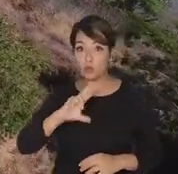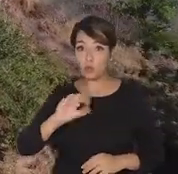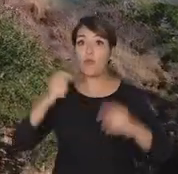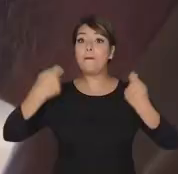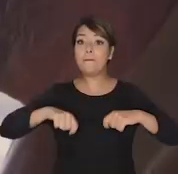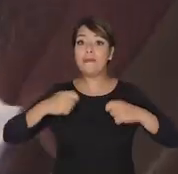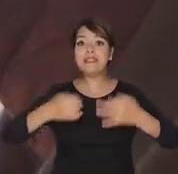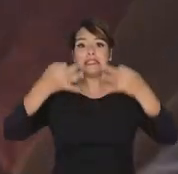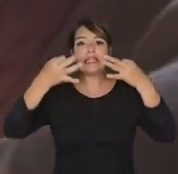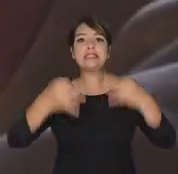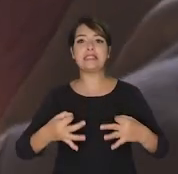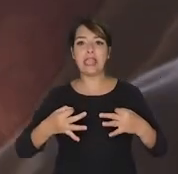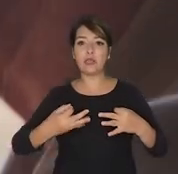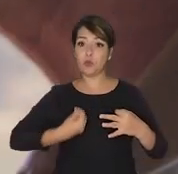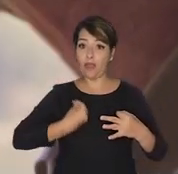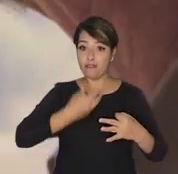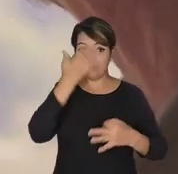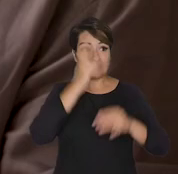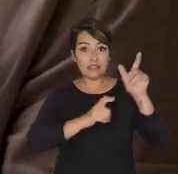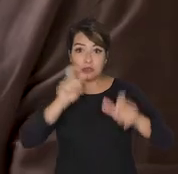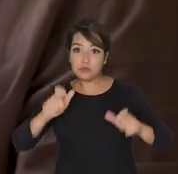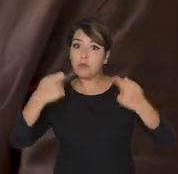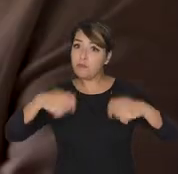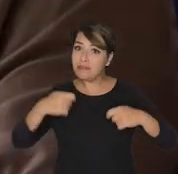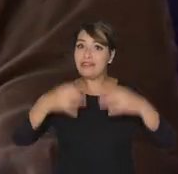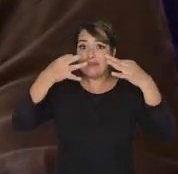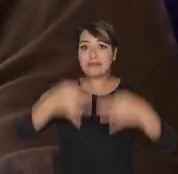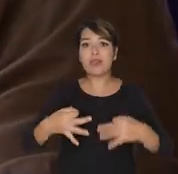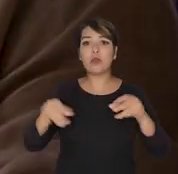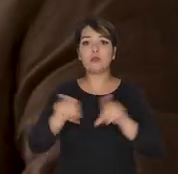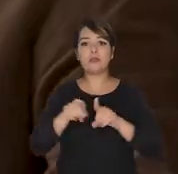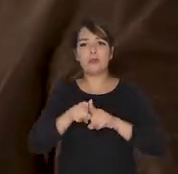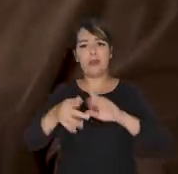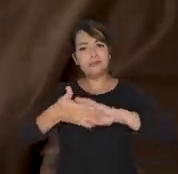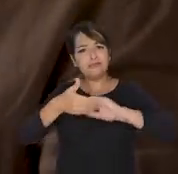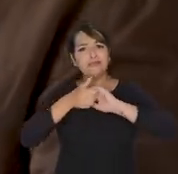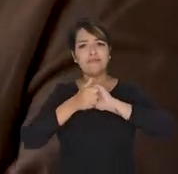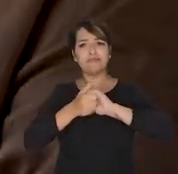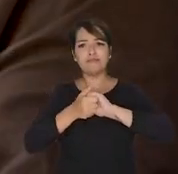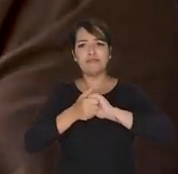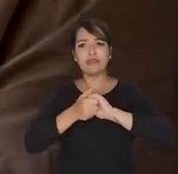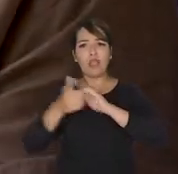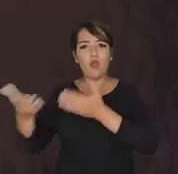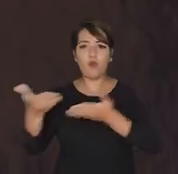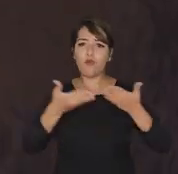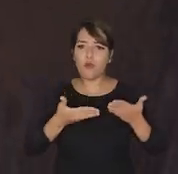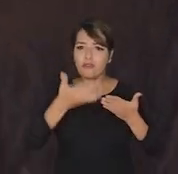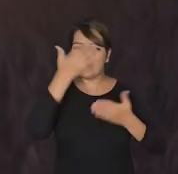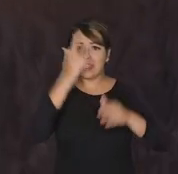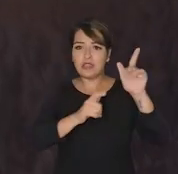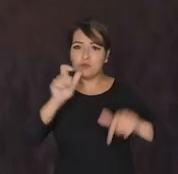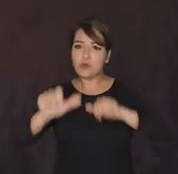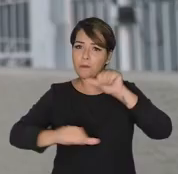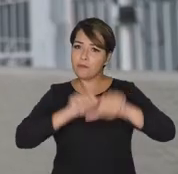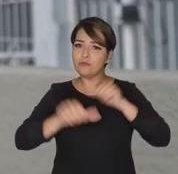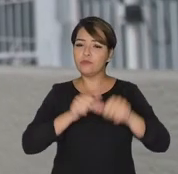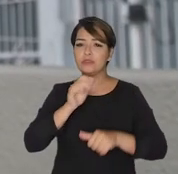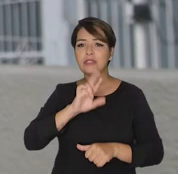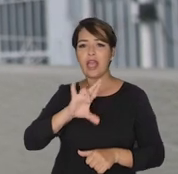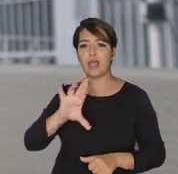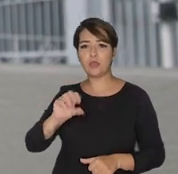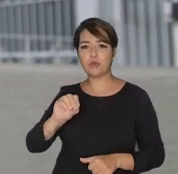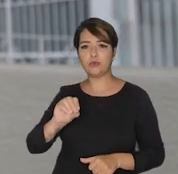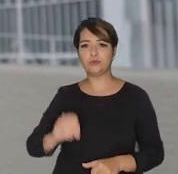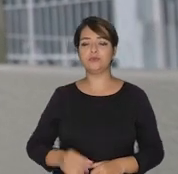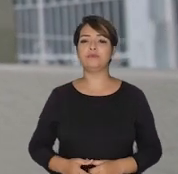dar certo para que a vida das pessoas dê certo. É dar a mão, é chamar esse povo para mudar a história do Rio de Janeiro. Isso é a virada.